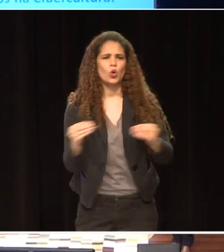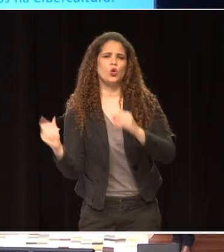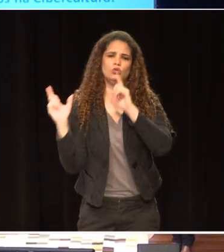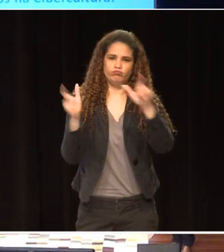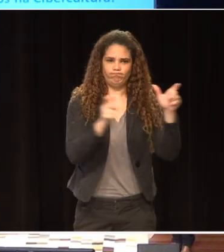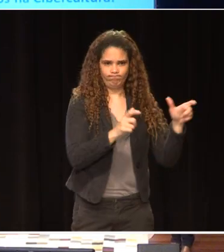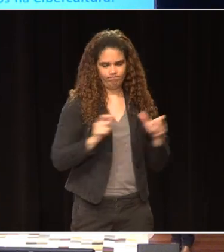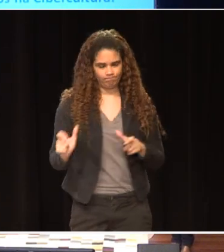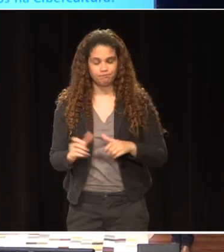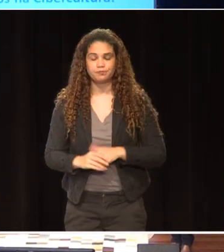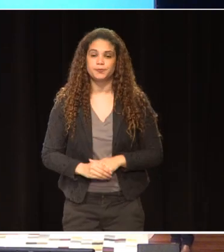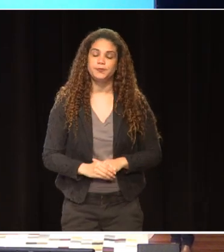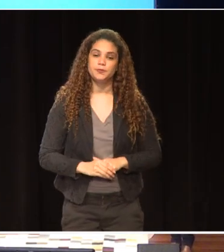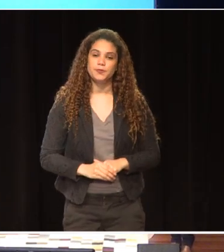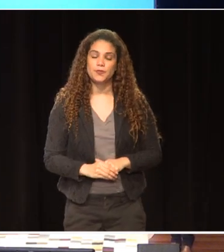posicionamento.